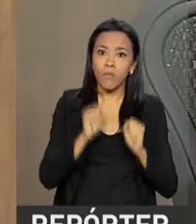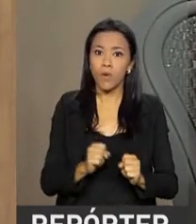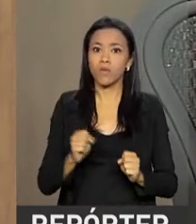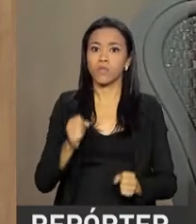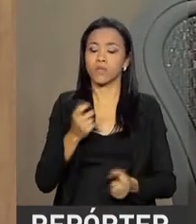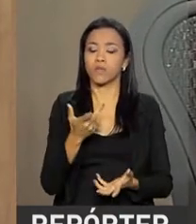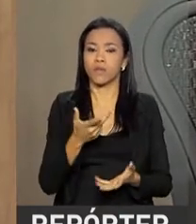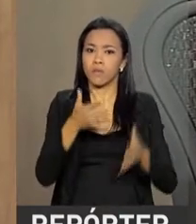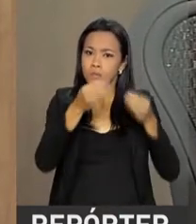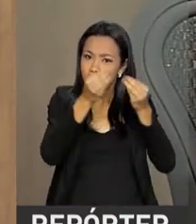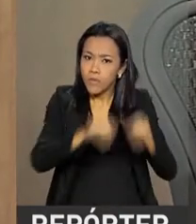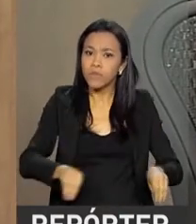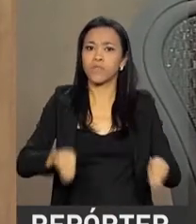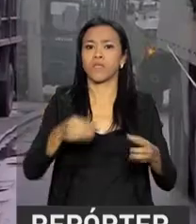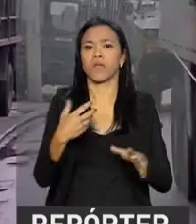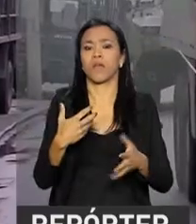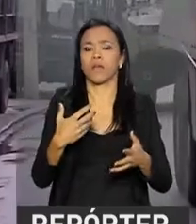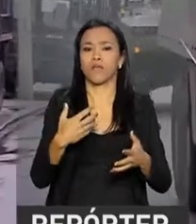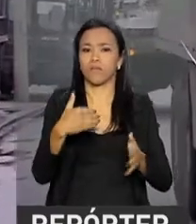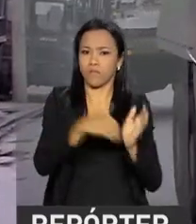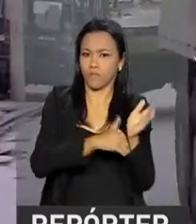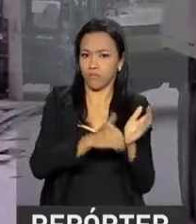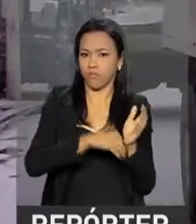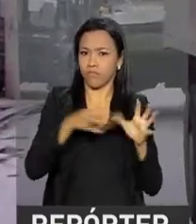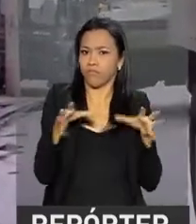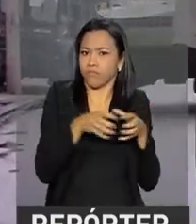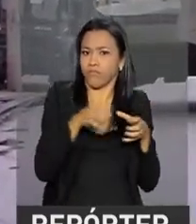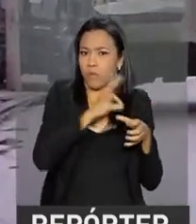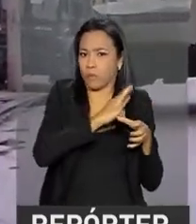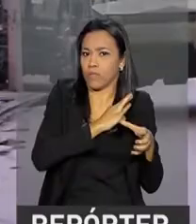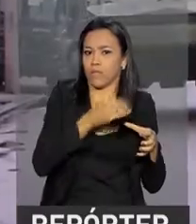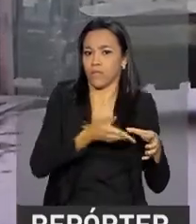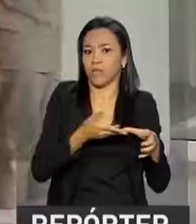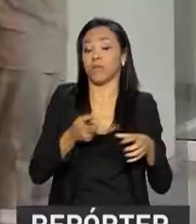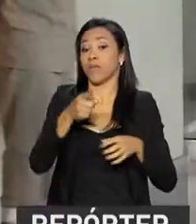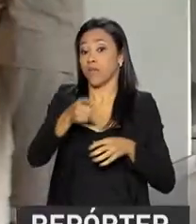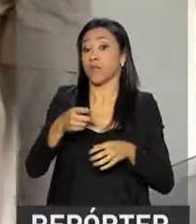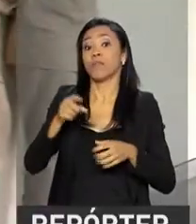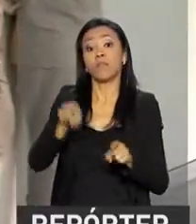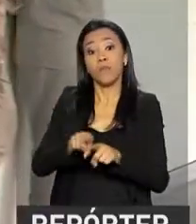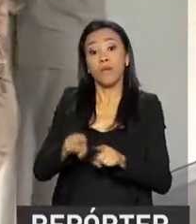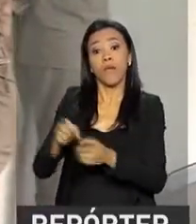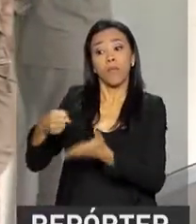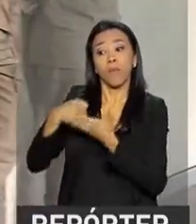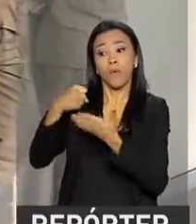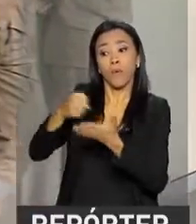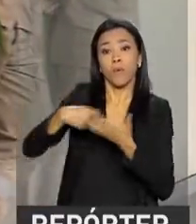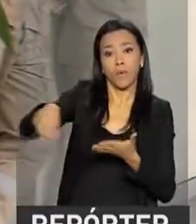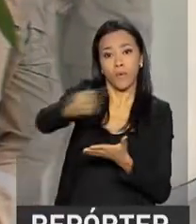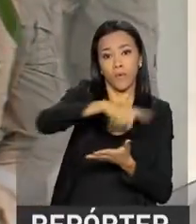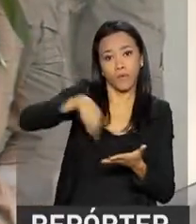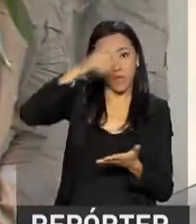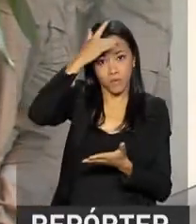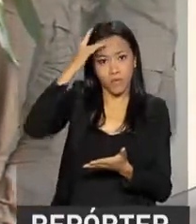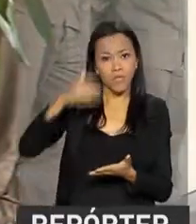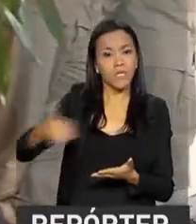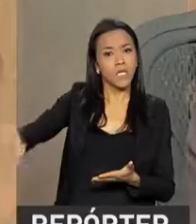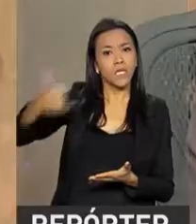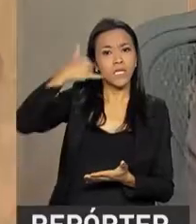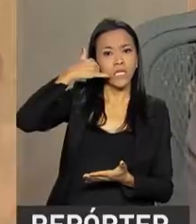sasso a obtenção do fator surpresa a polícia destaca a ajuda da população na prisão de criminosos por meio do disque